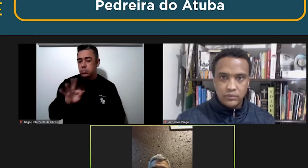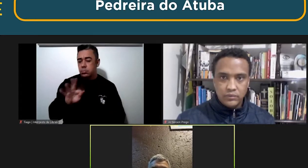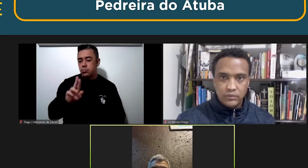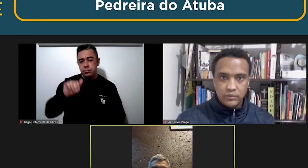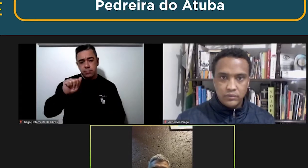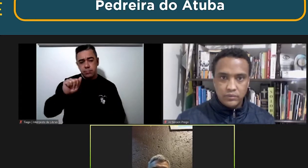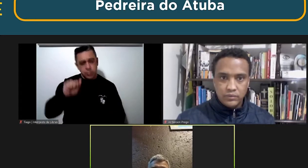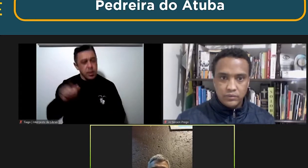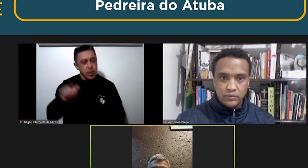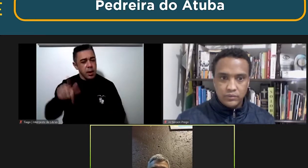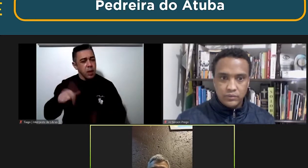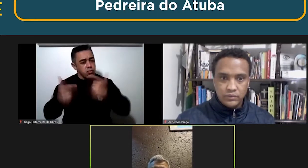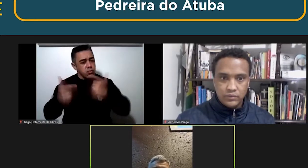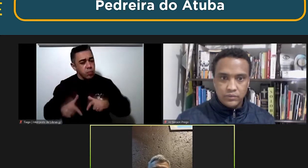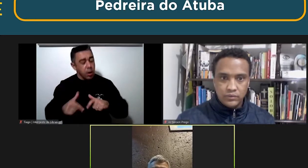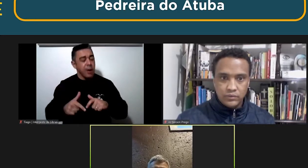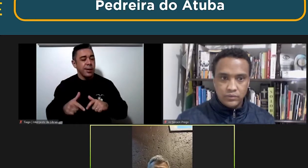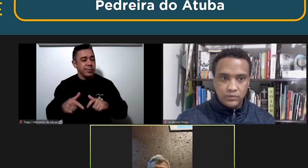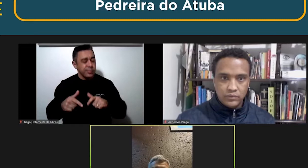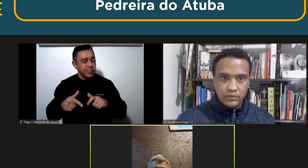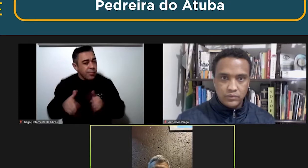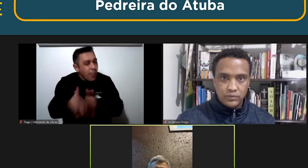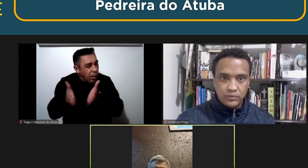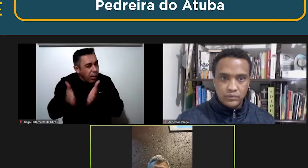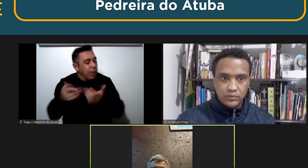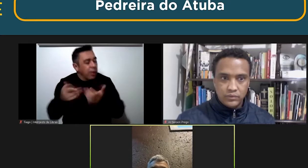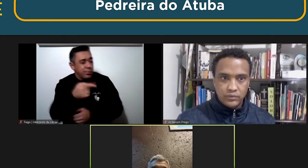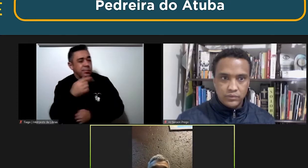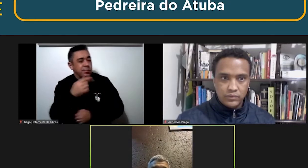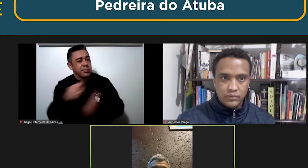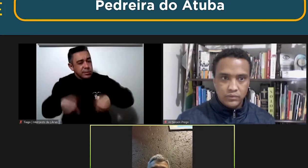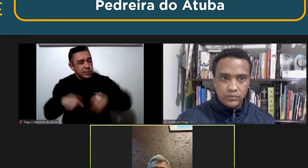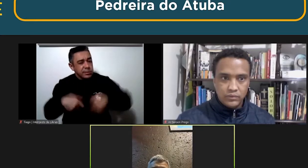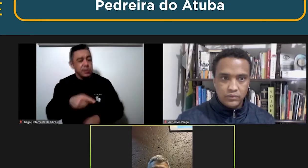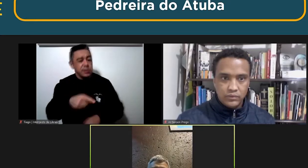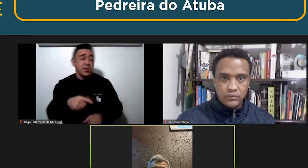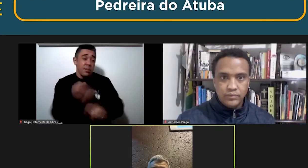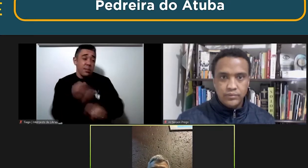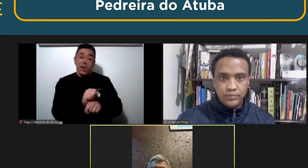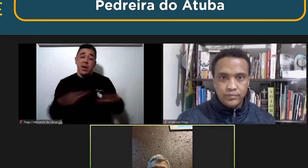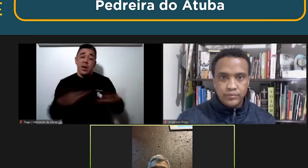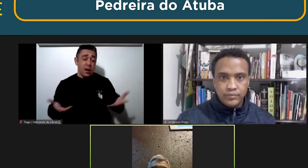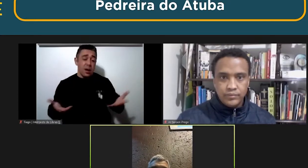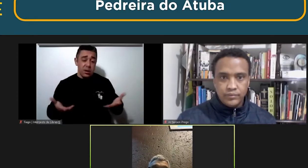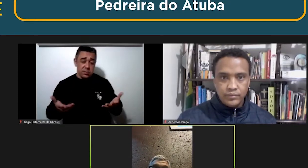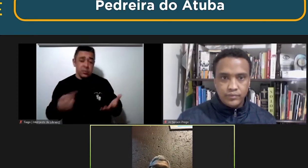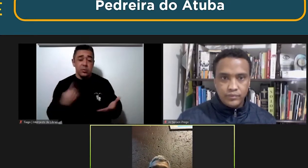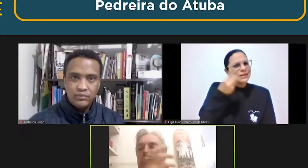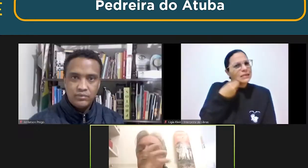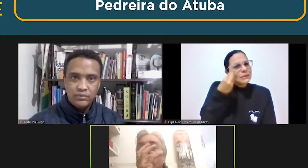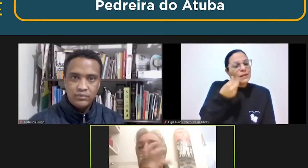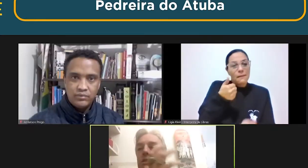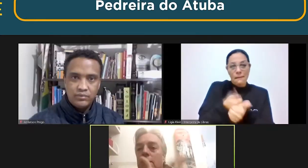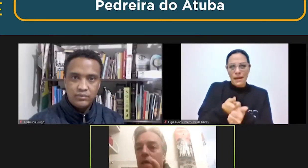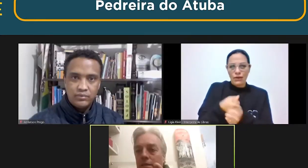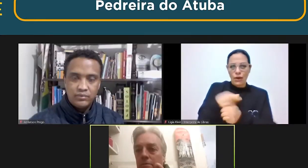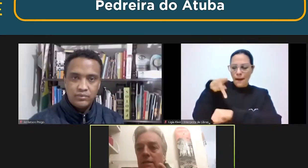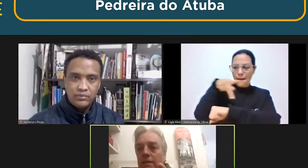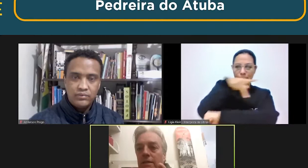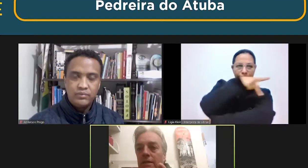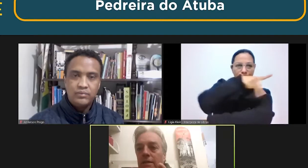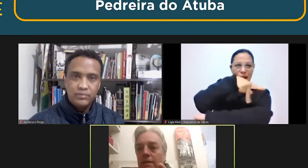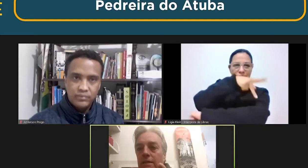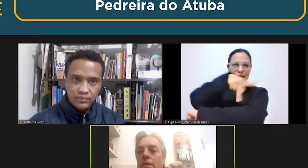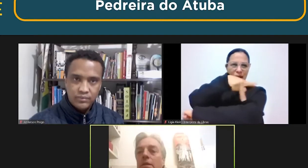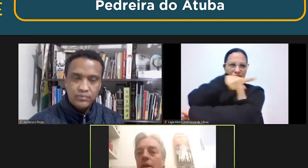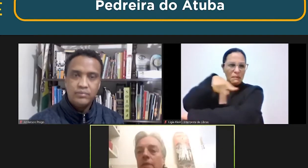privilegiado que está praticamente parado e a gente pode transformar vidas. Democratizar as